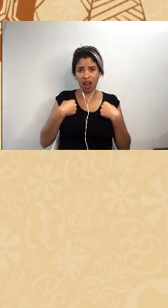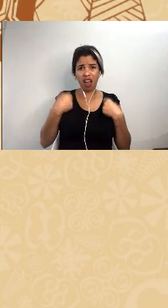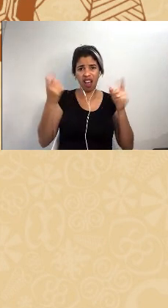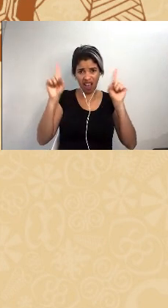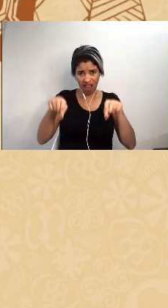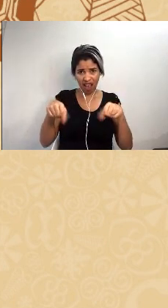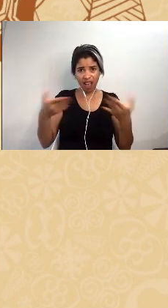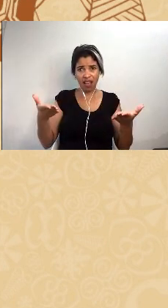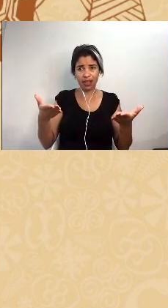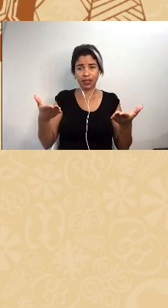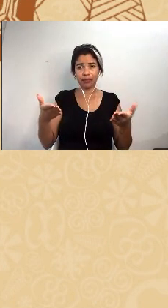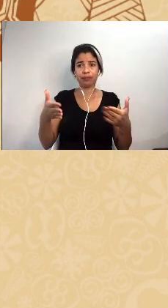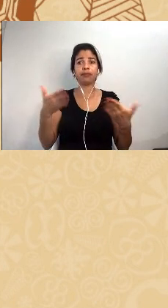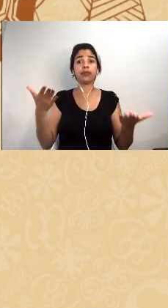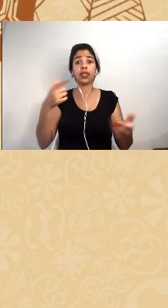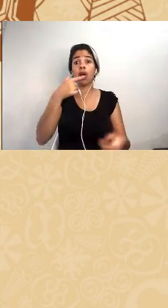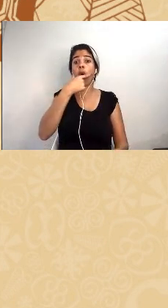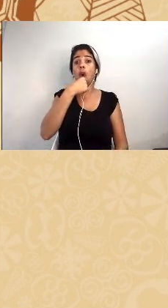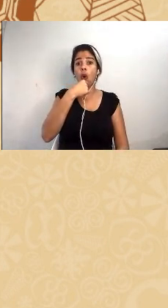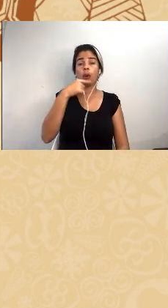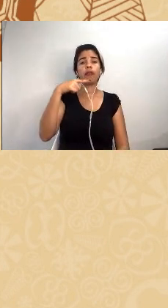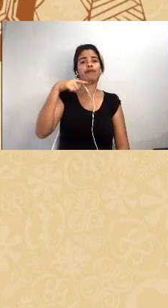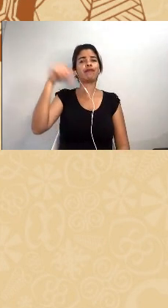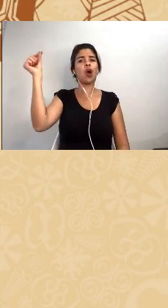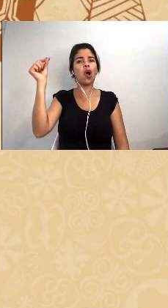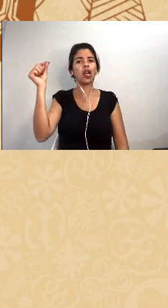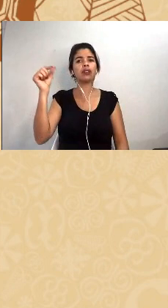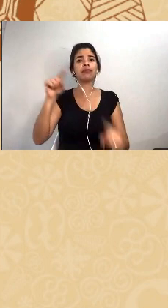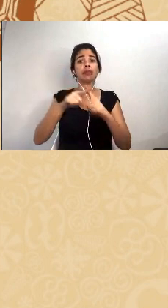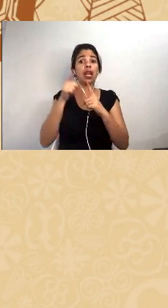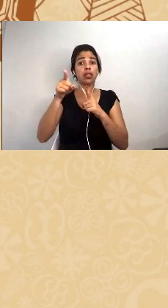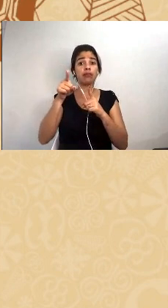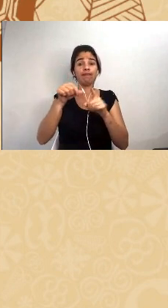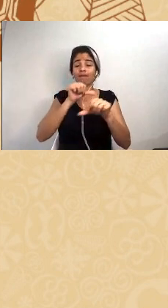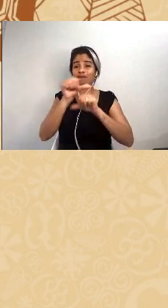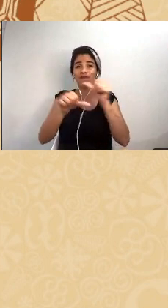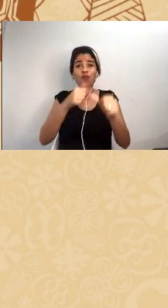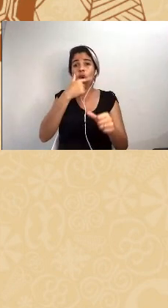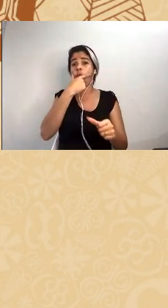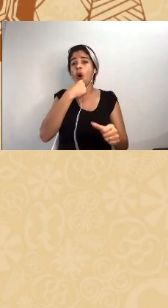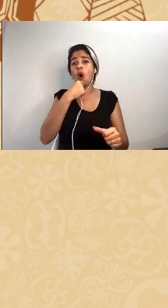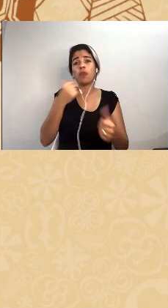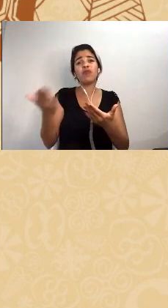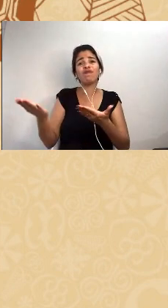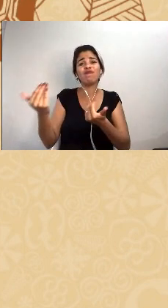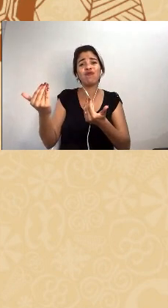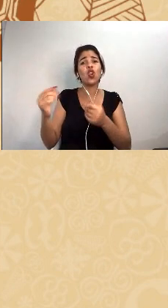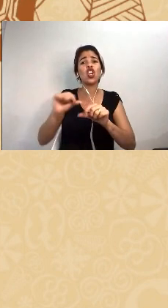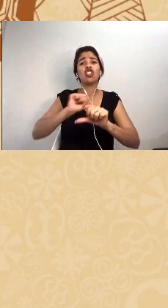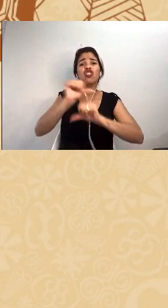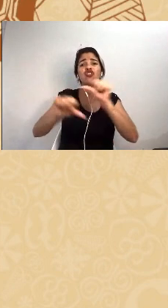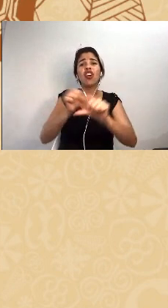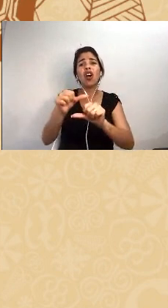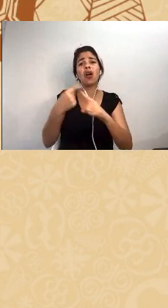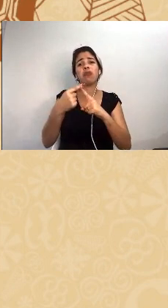Então, ele sai, né? A partir dali, ele é um outro menino, ele é um outro jovem, né? Morreu ali, naquele momento,